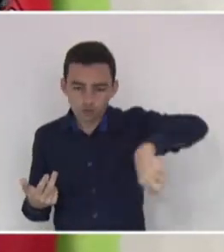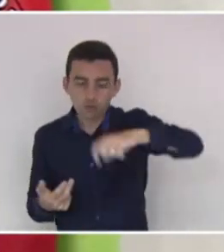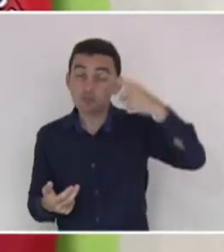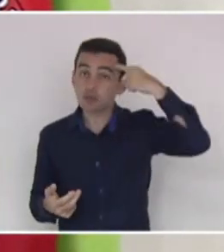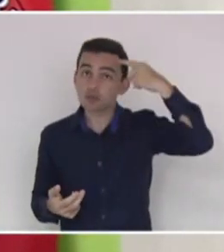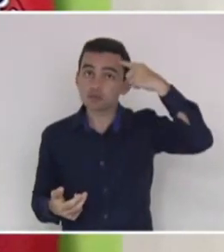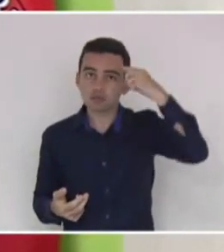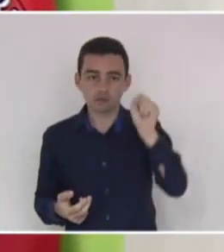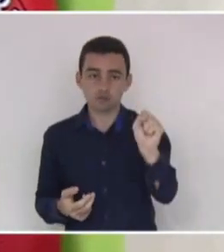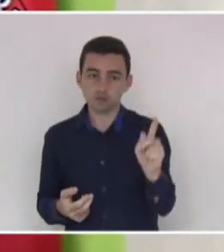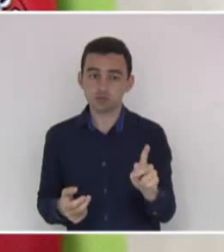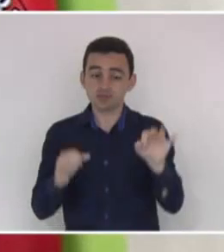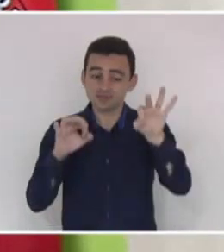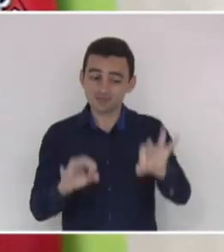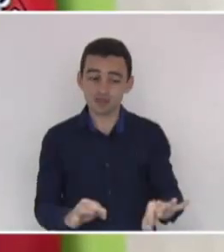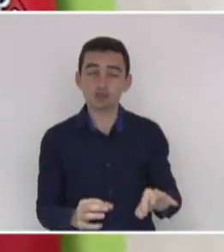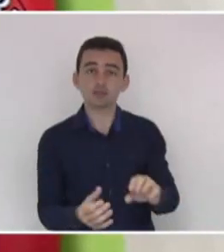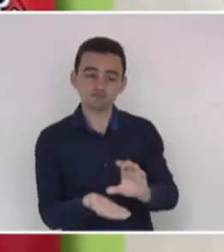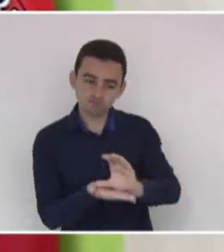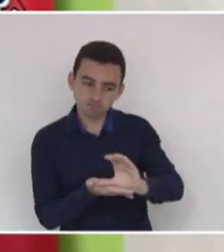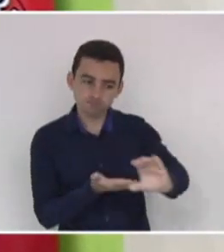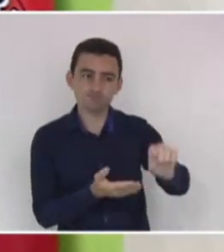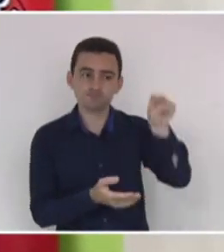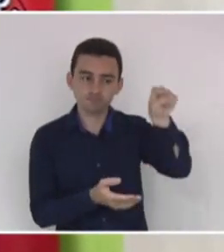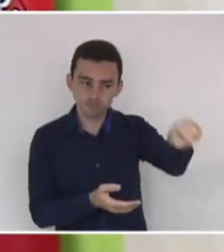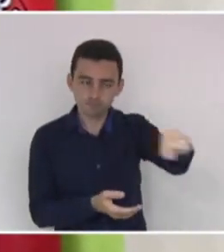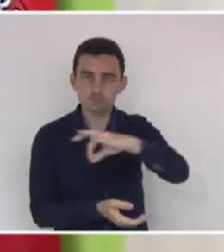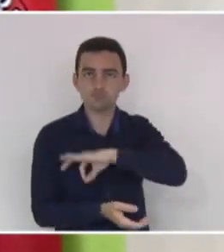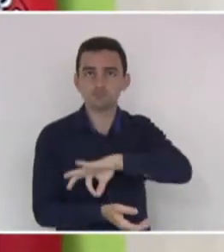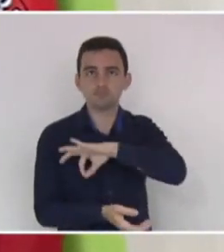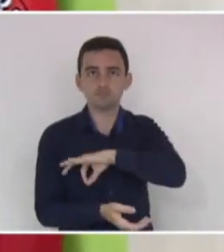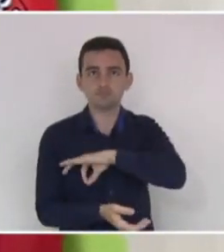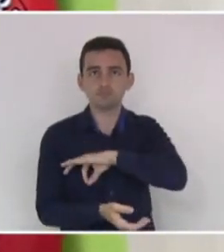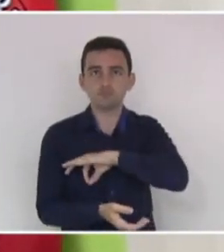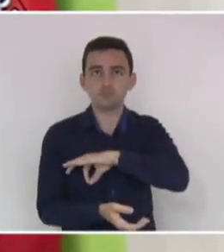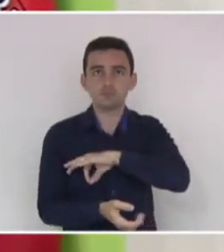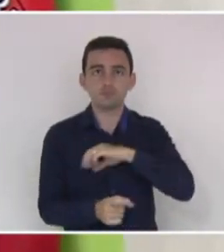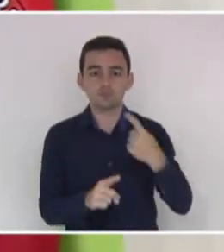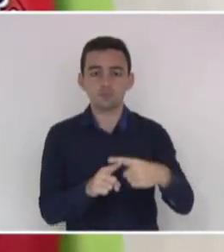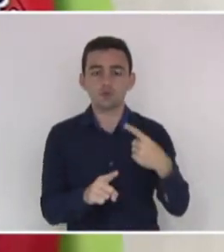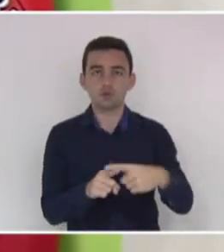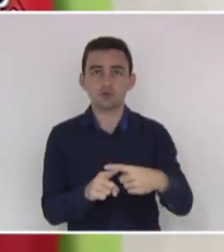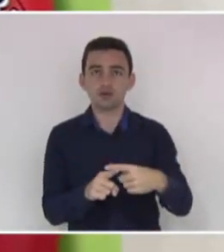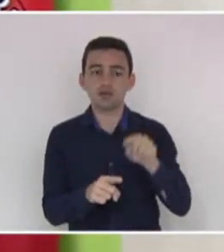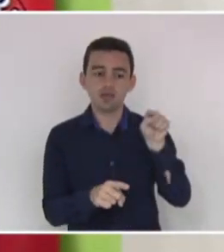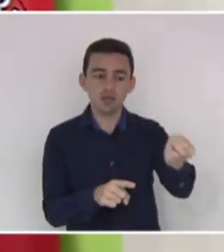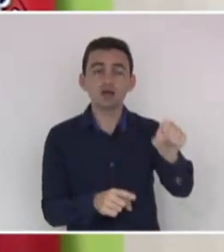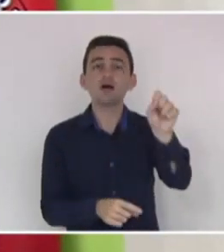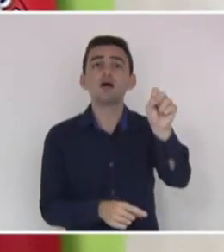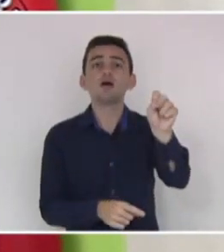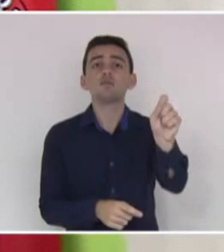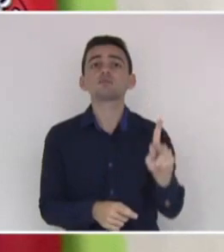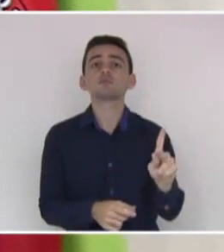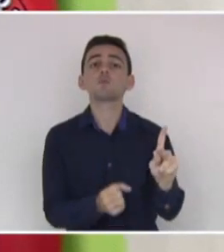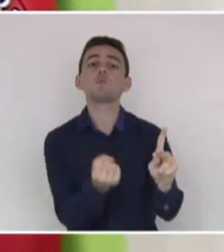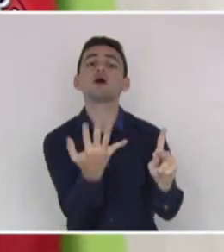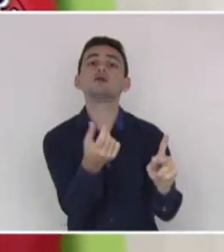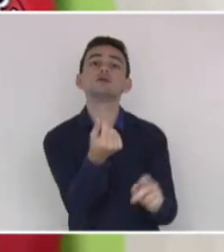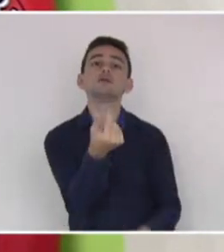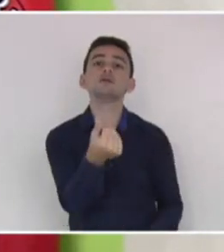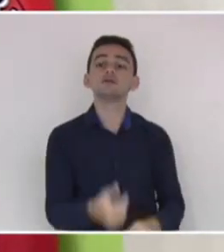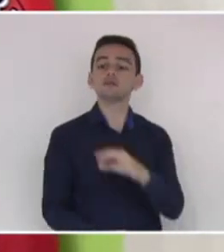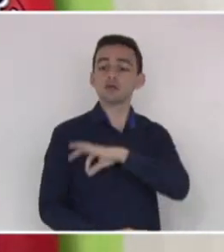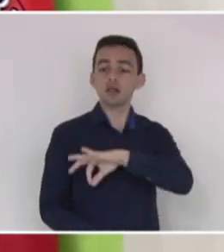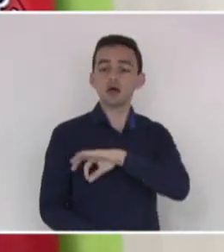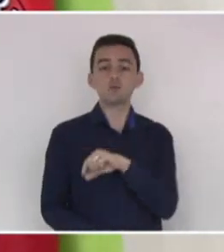mais digna para o produtor rural, porque os produtores rurais desse país se aposentam com um salário mínimo.